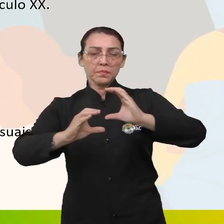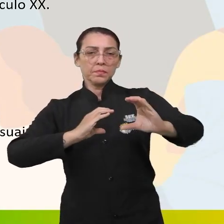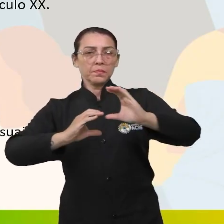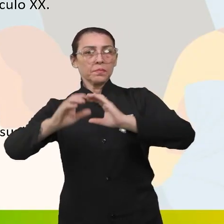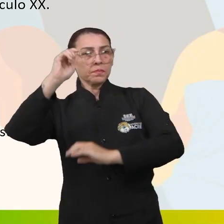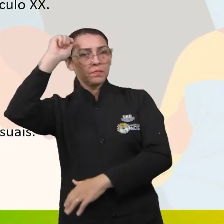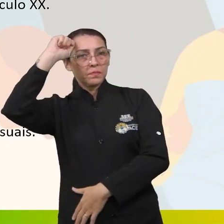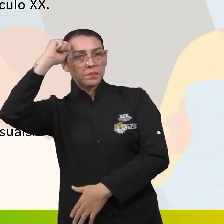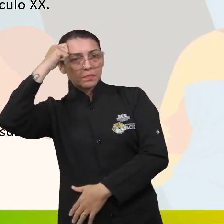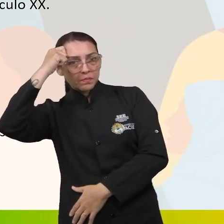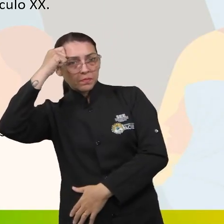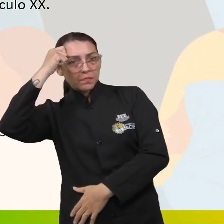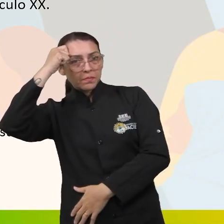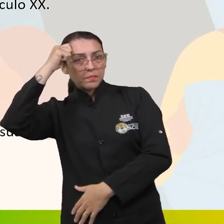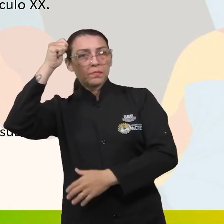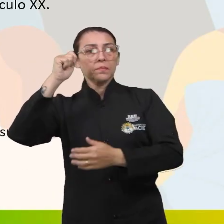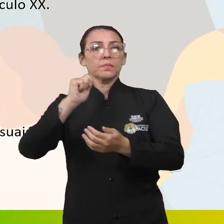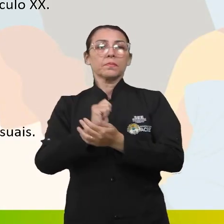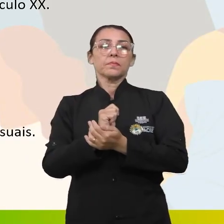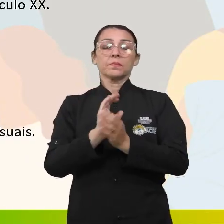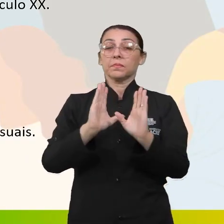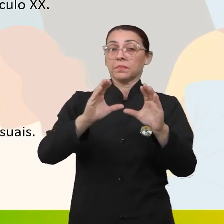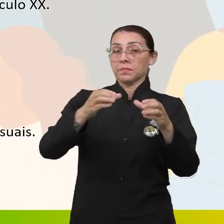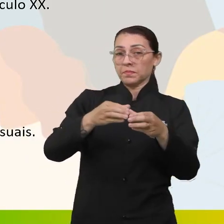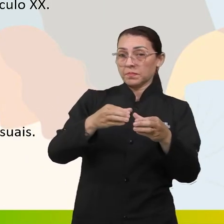que surgiu em comunidades negras.